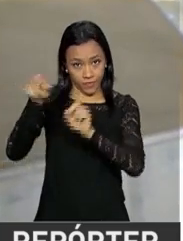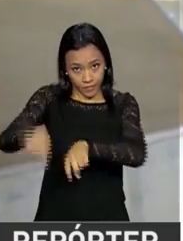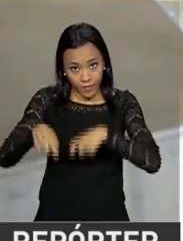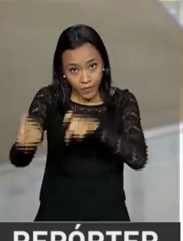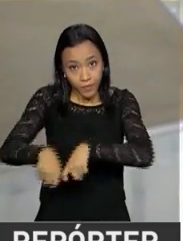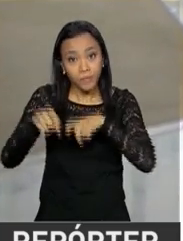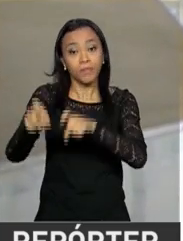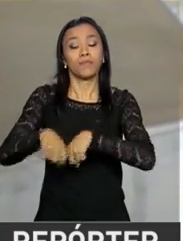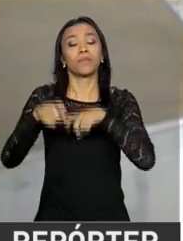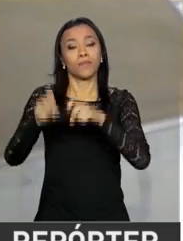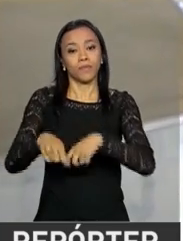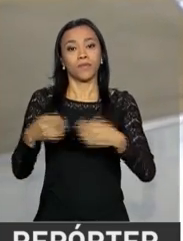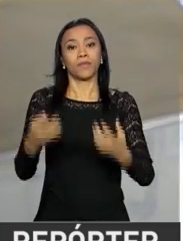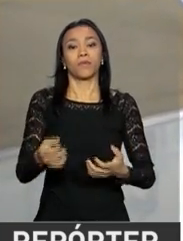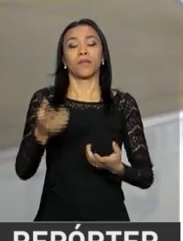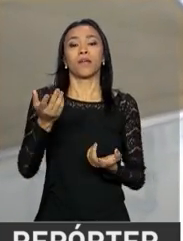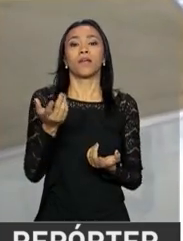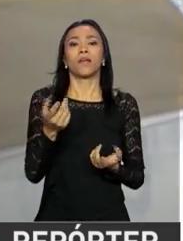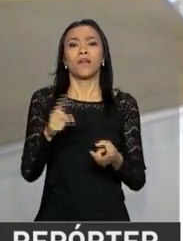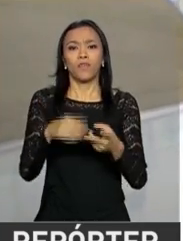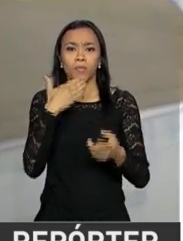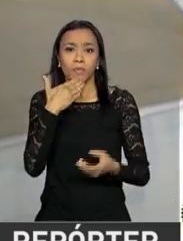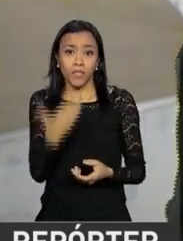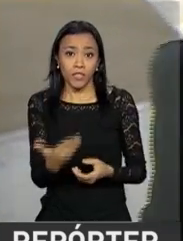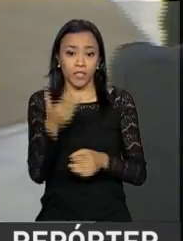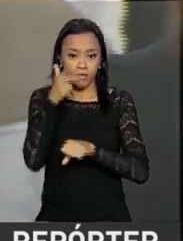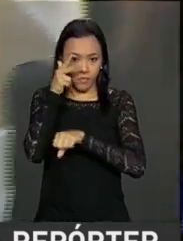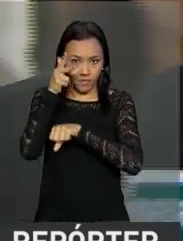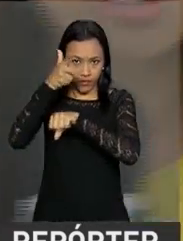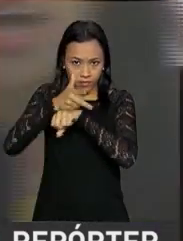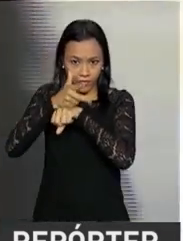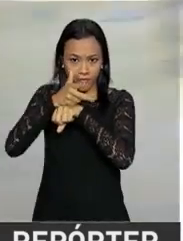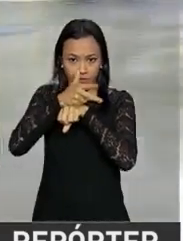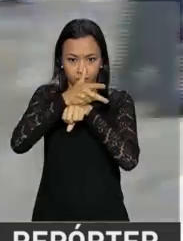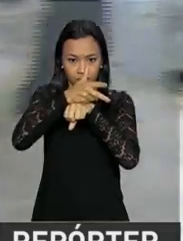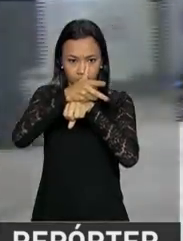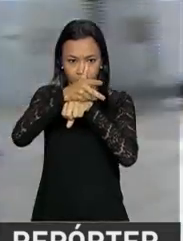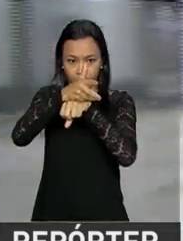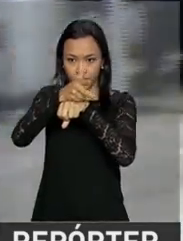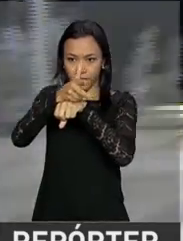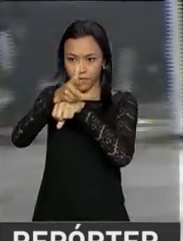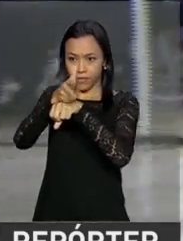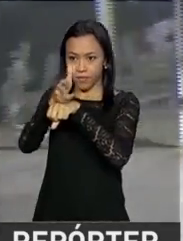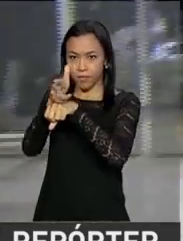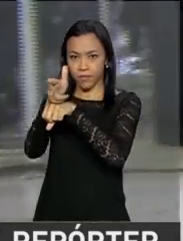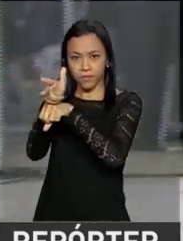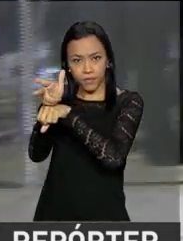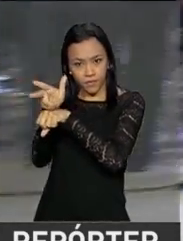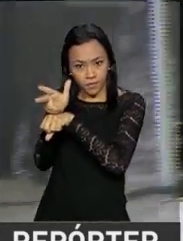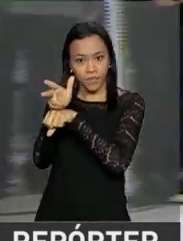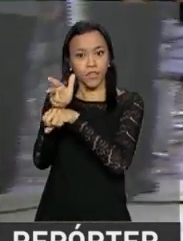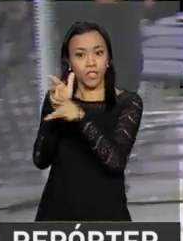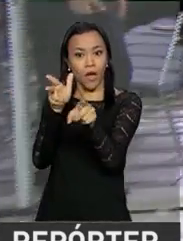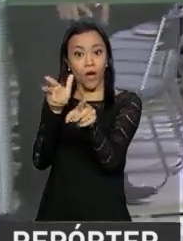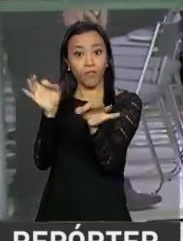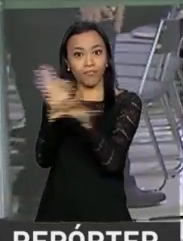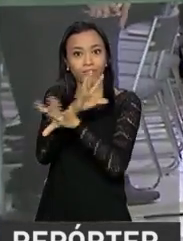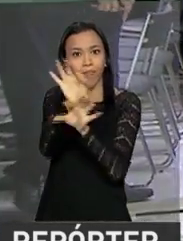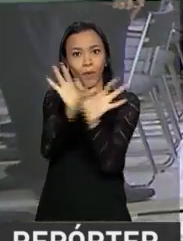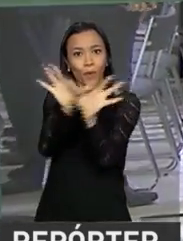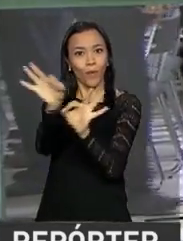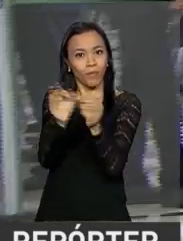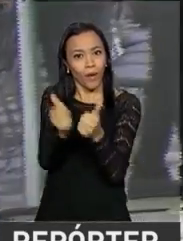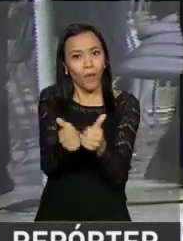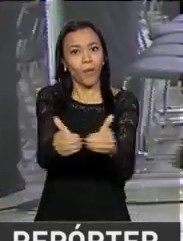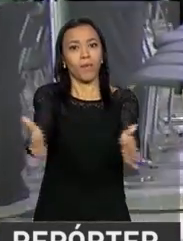Pecuária e Abastecimento, Blairo Maggi. Eu vou pedir para o nosso cinegrafista Wesley Souza mostrar aqui um pouquinho para vocês. Já está tudo pronto para o início do